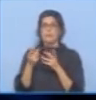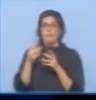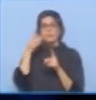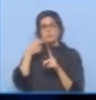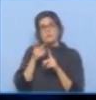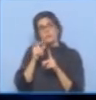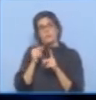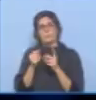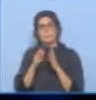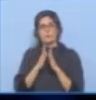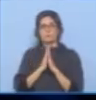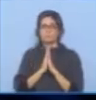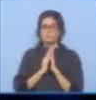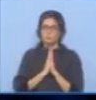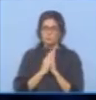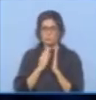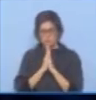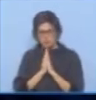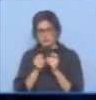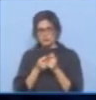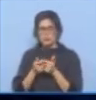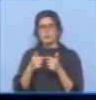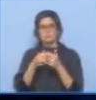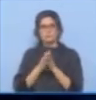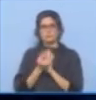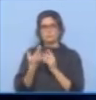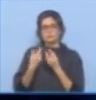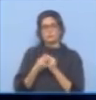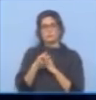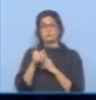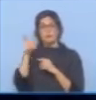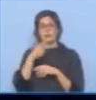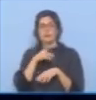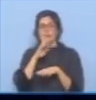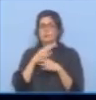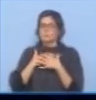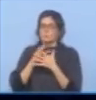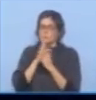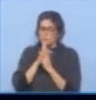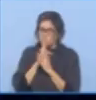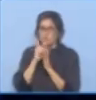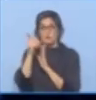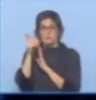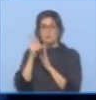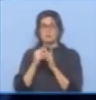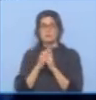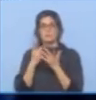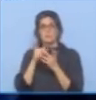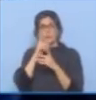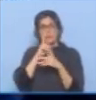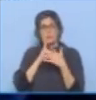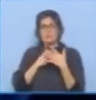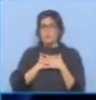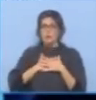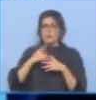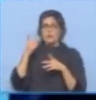mariana, e ela é uma grande devota de Nossa Senhora de Fátima, desde que chegou aqui a Portugal e que foi colocada aqui, que tem demonstrado isso e tem vivido muito